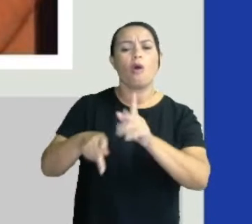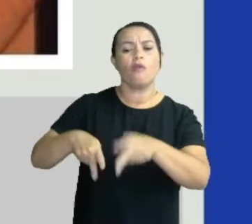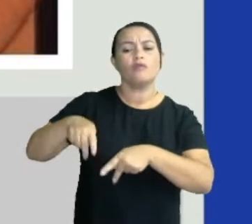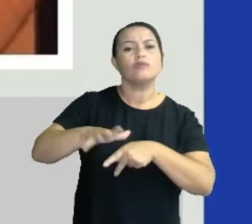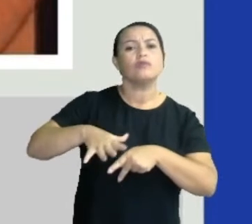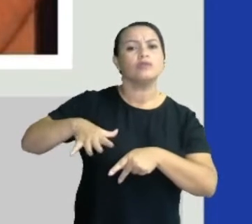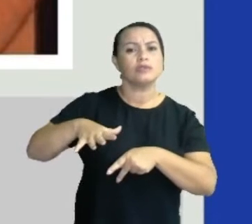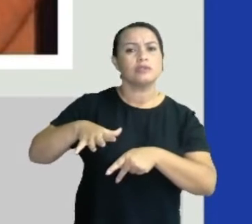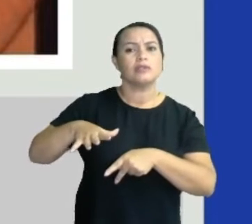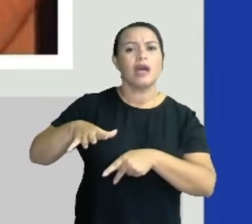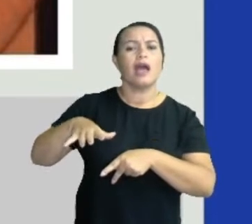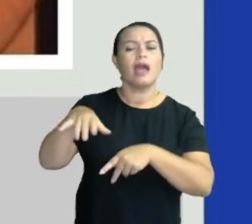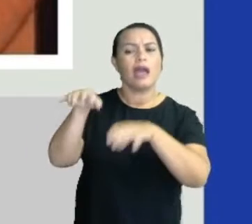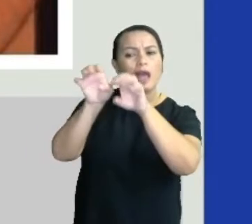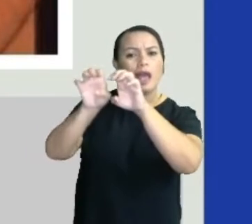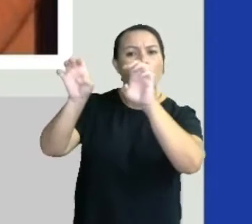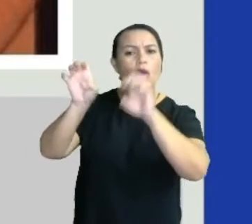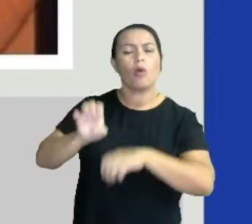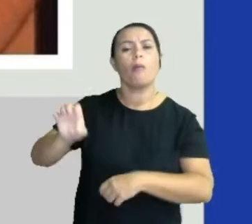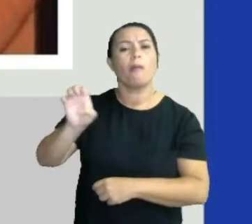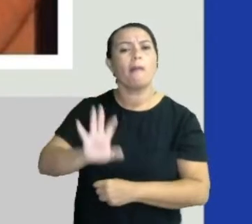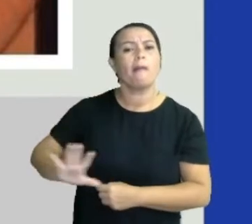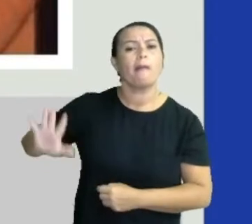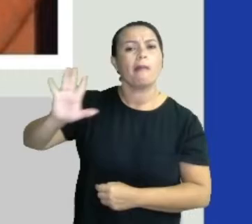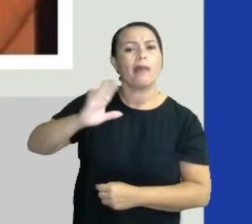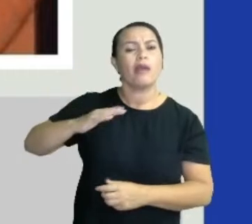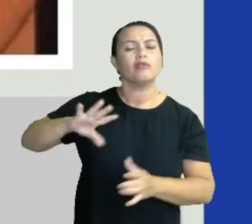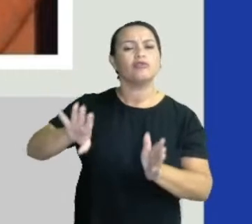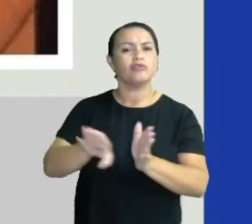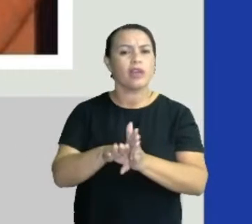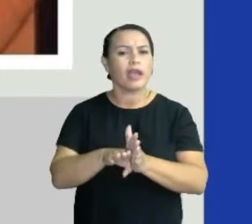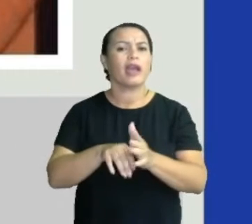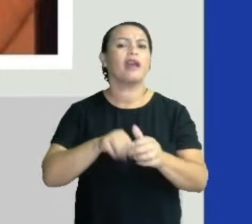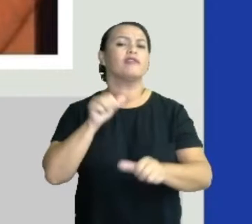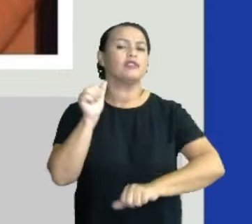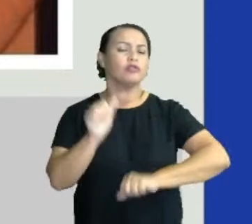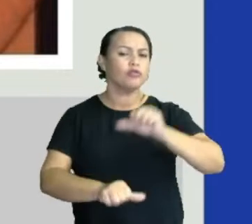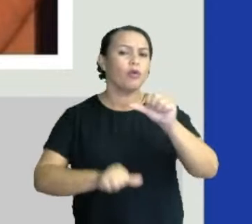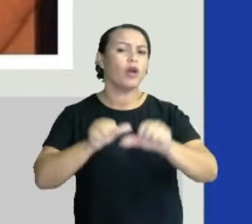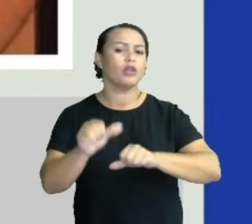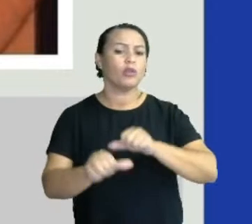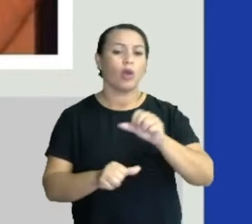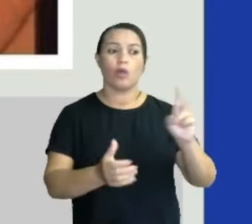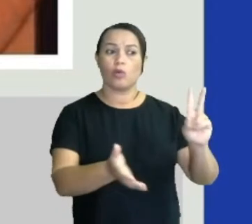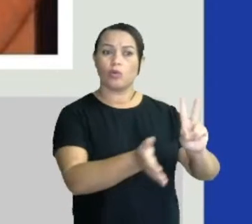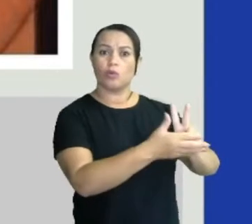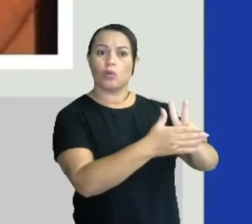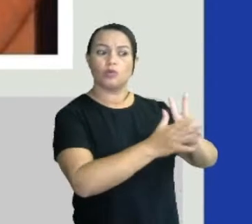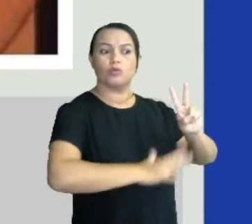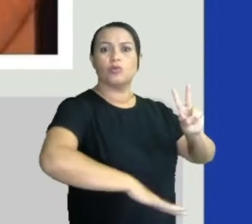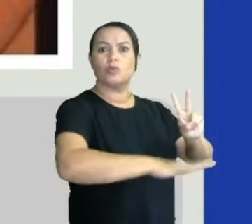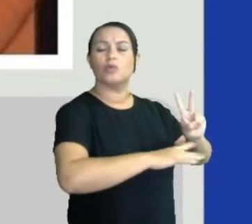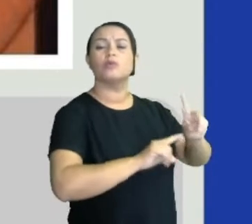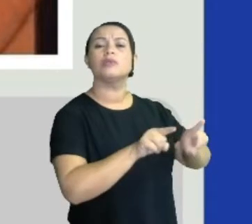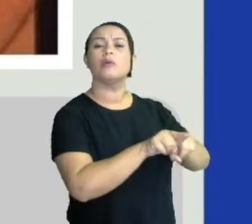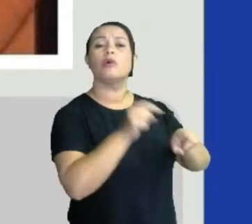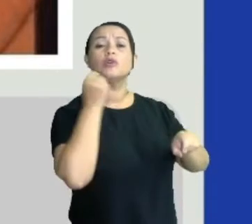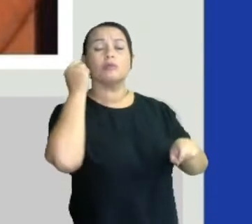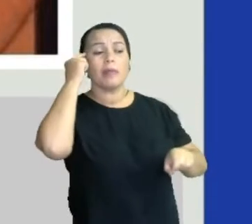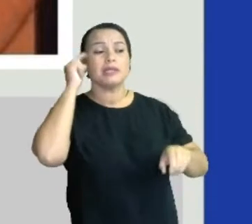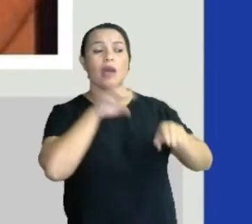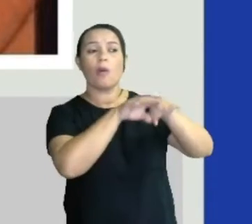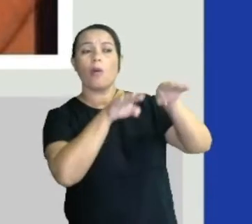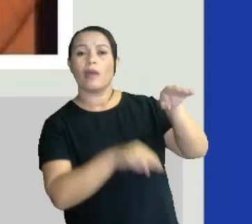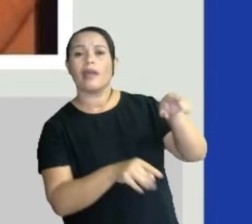vão fazer trocas com os povos nativos, depois eles vão subjugar esses povos para